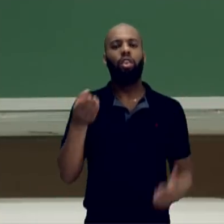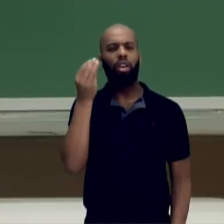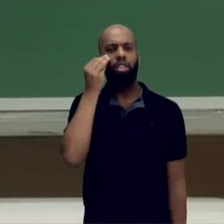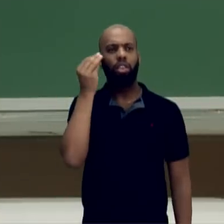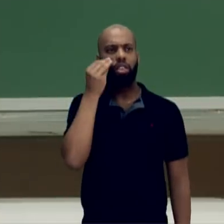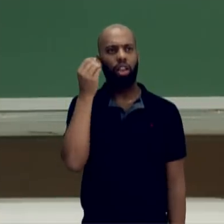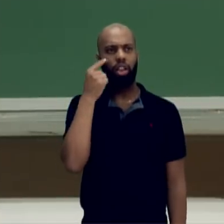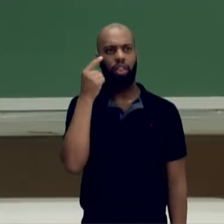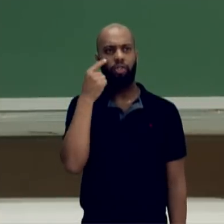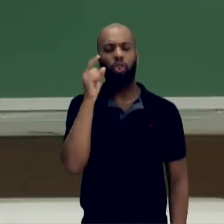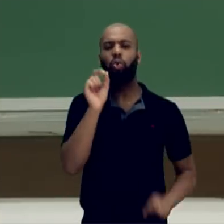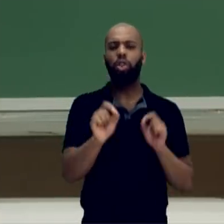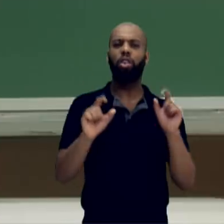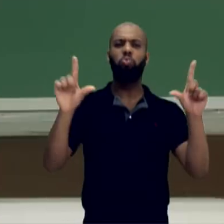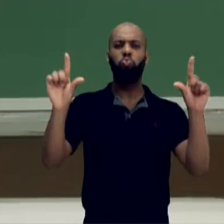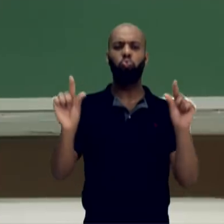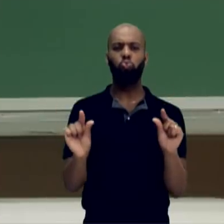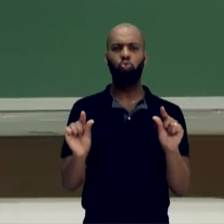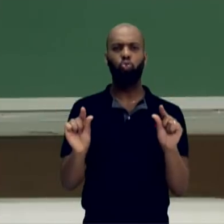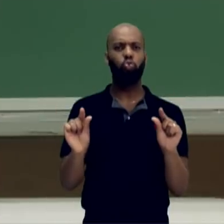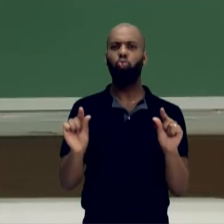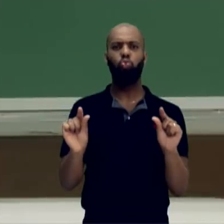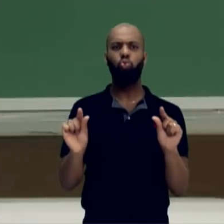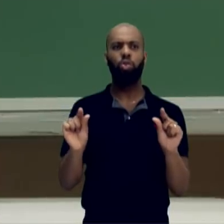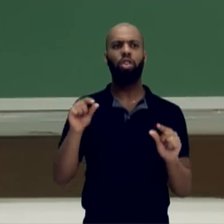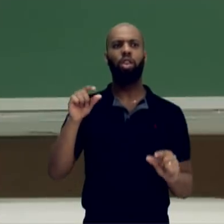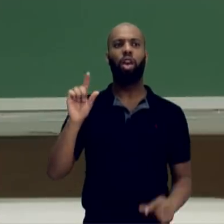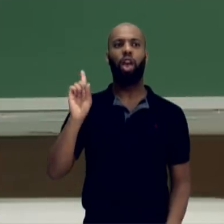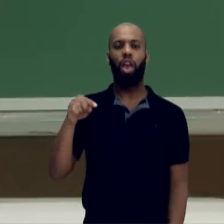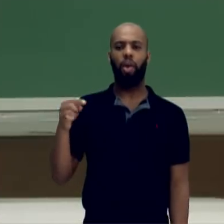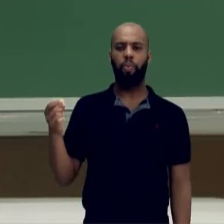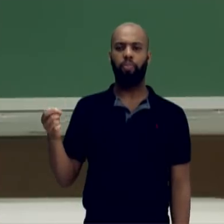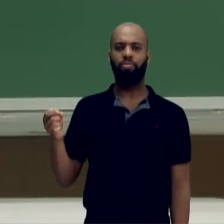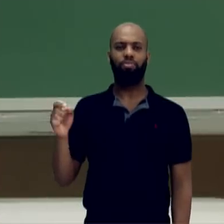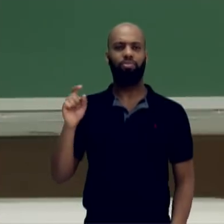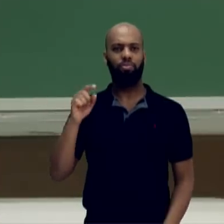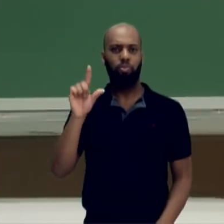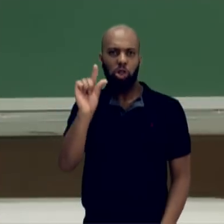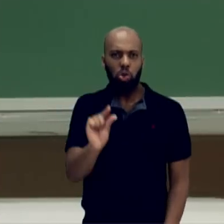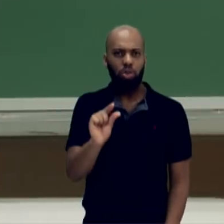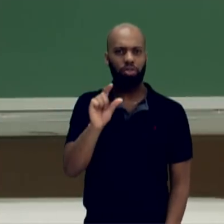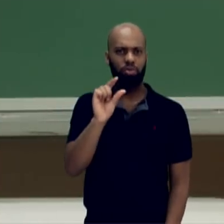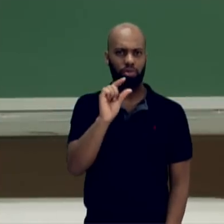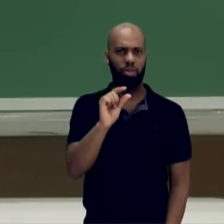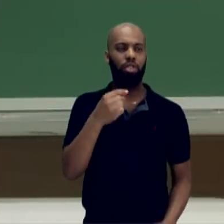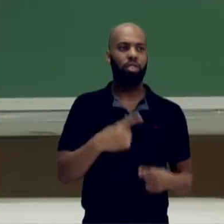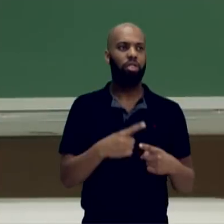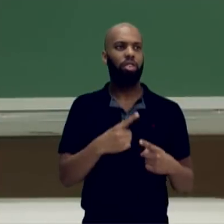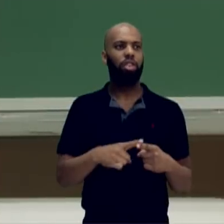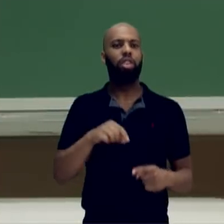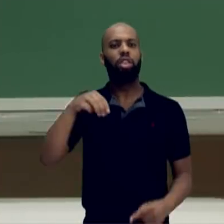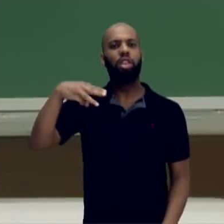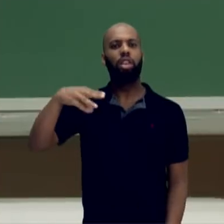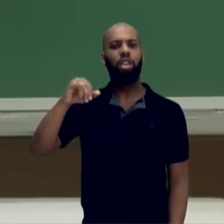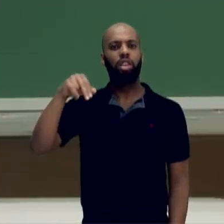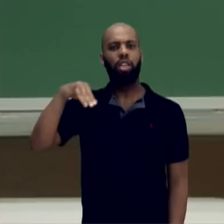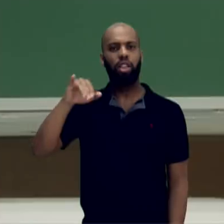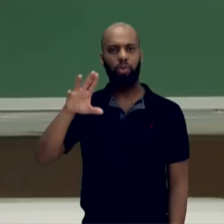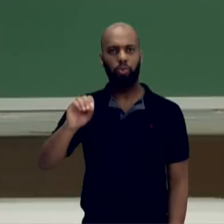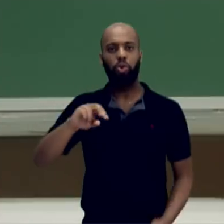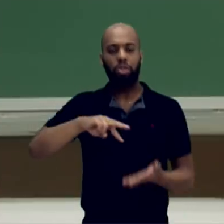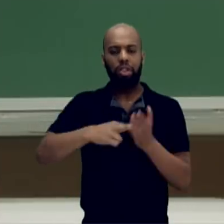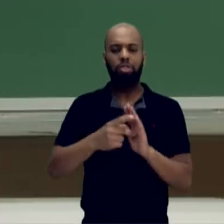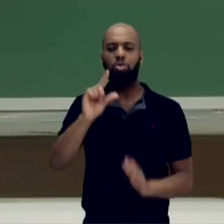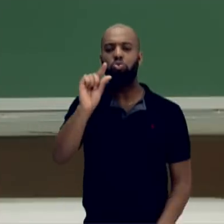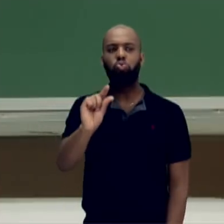isso aí? Mínimo, mínimo, menor. Sempre pensa lá, mínimo equivale a